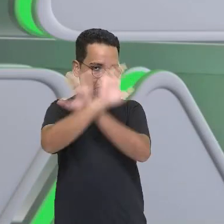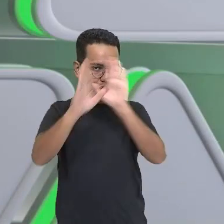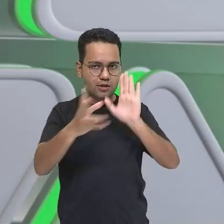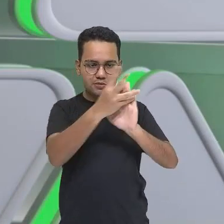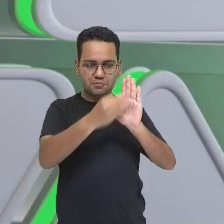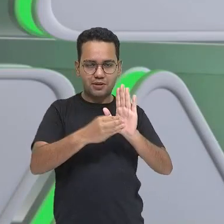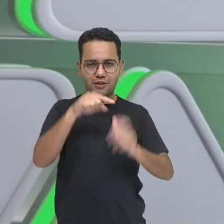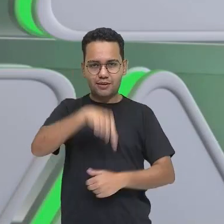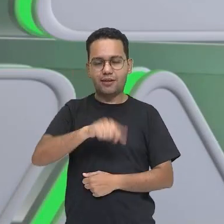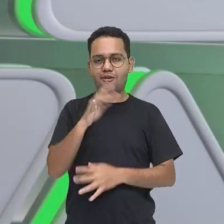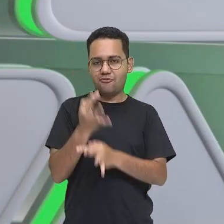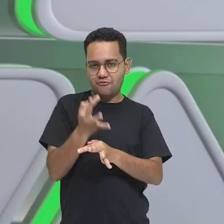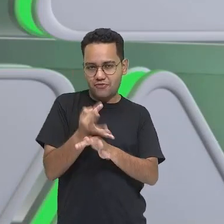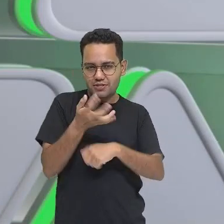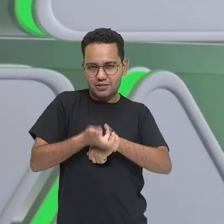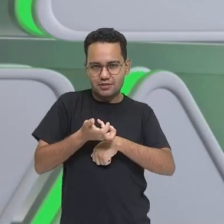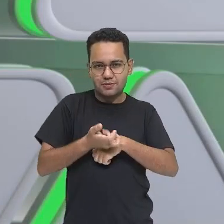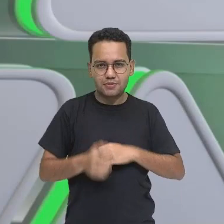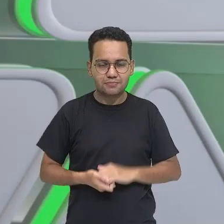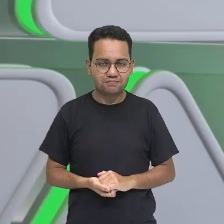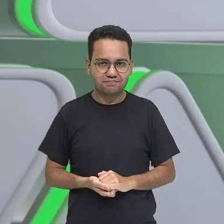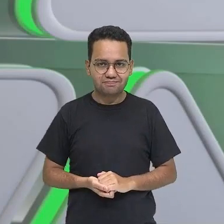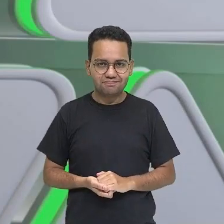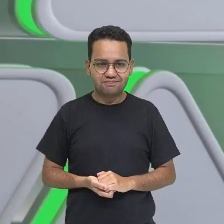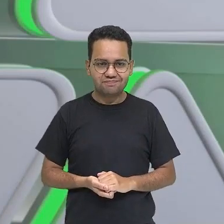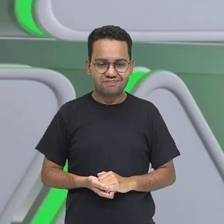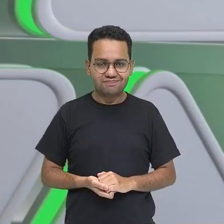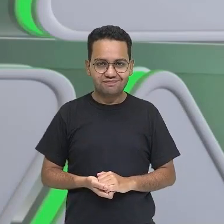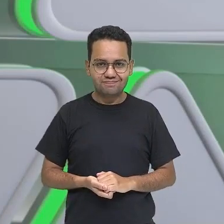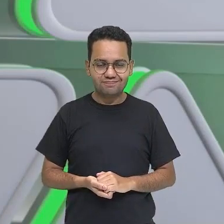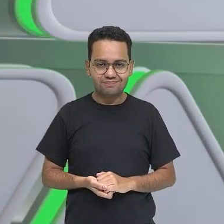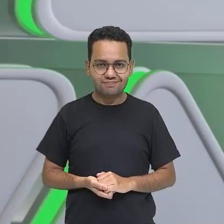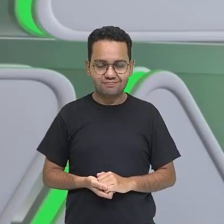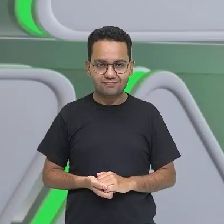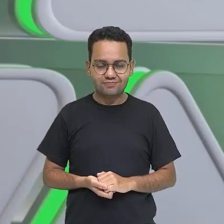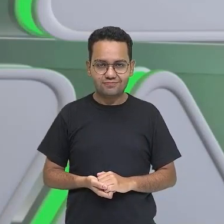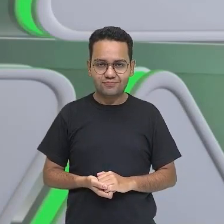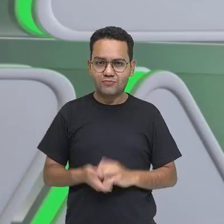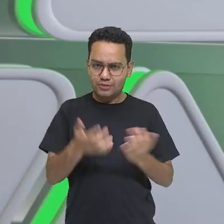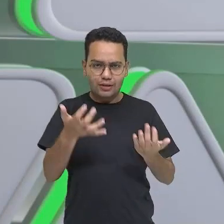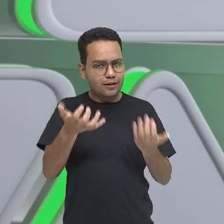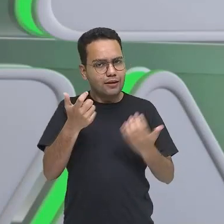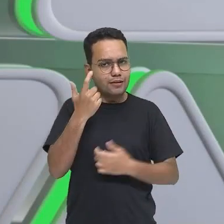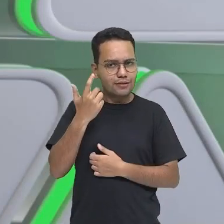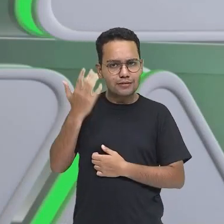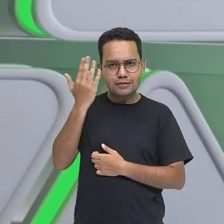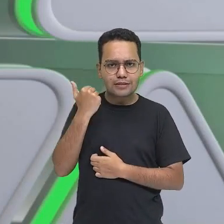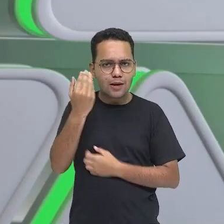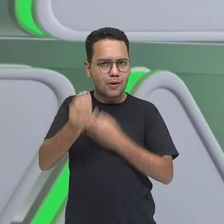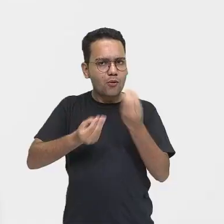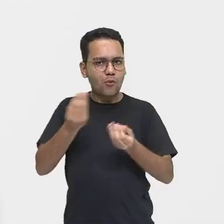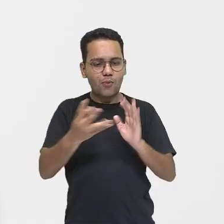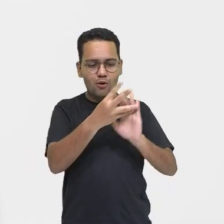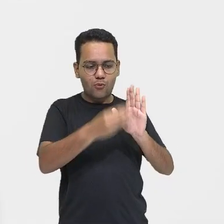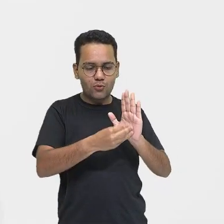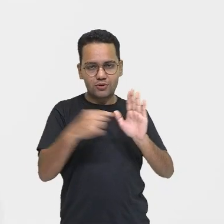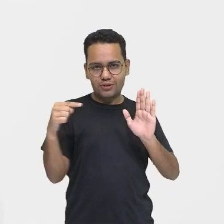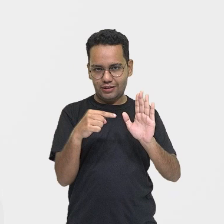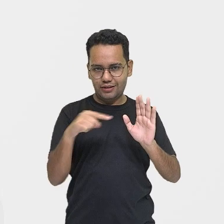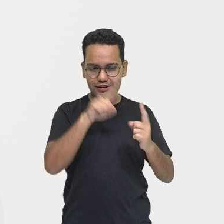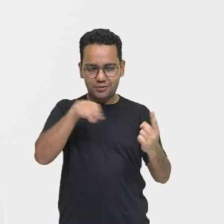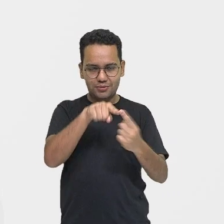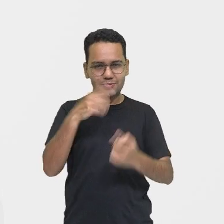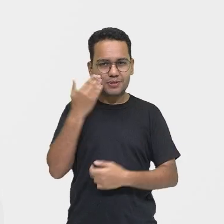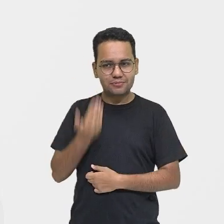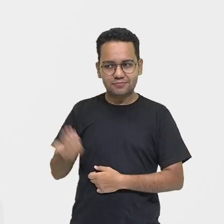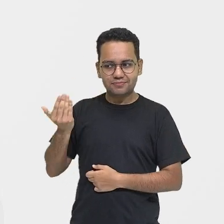dessa disciplina linda que é a Física. Então, você já deve estar aí curioso para saber qual é o nosso conteúdo, o nosso objeto do conhecimento